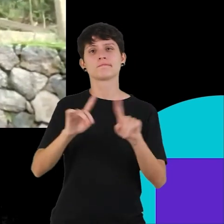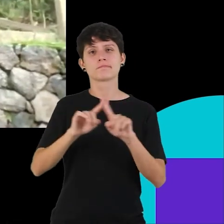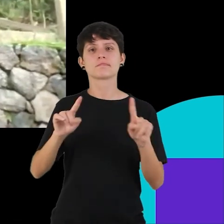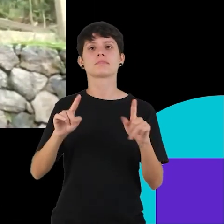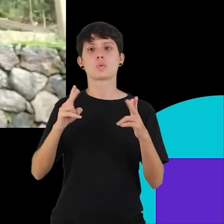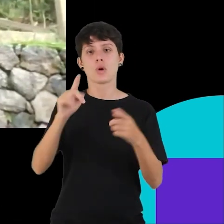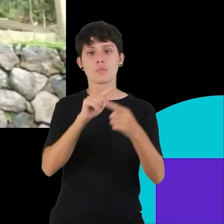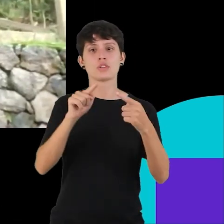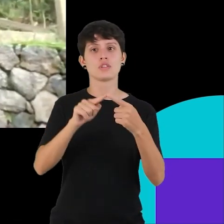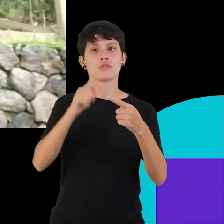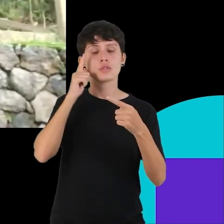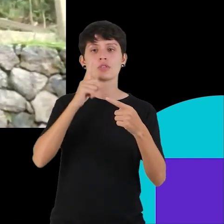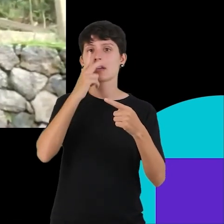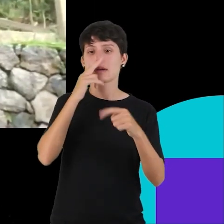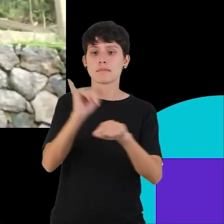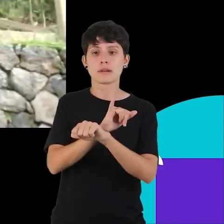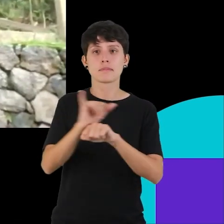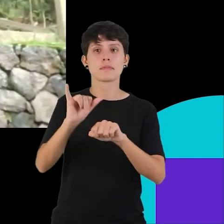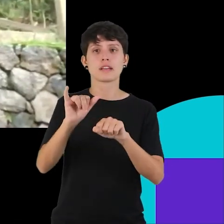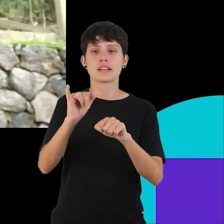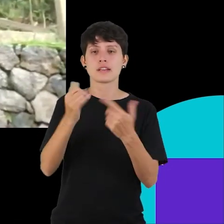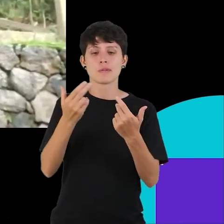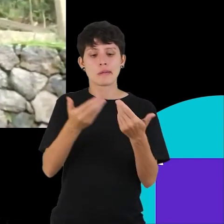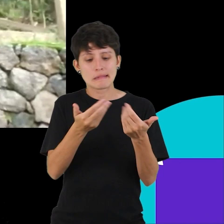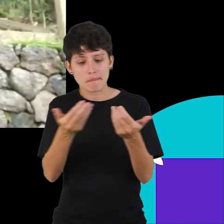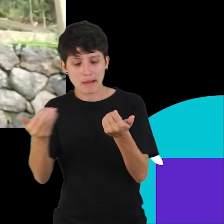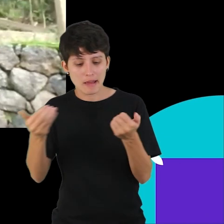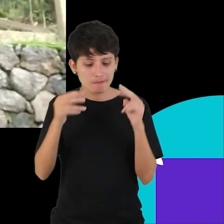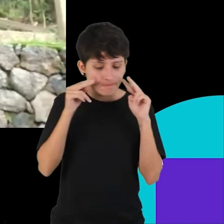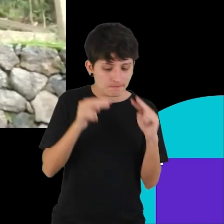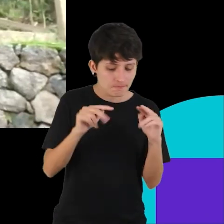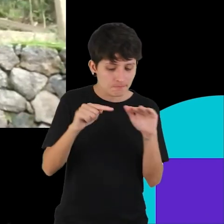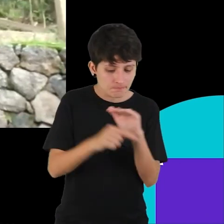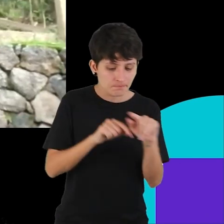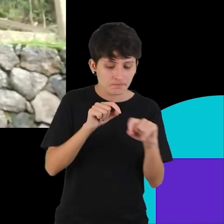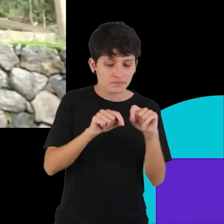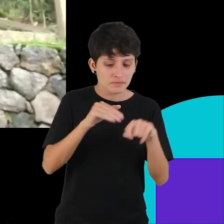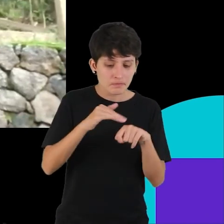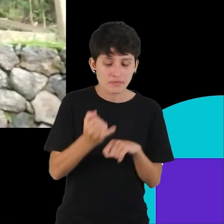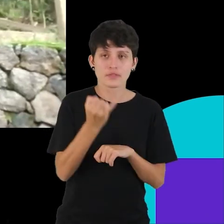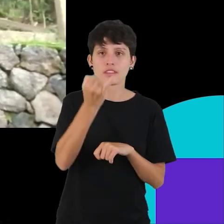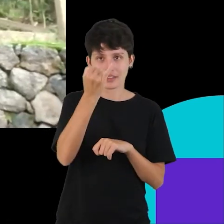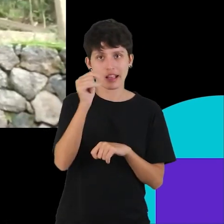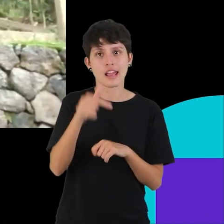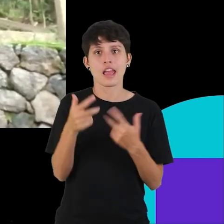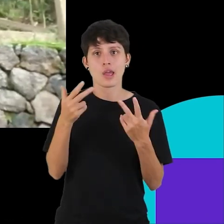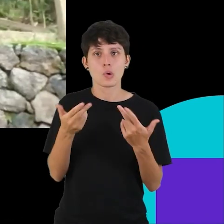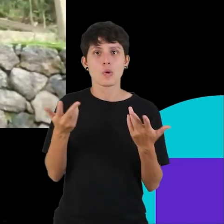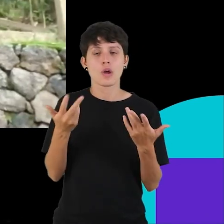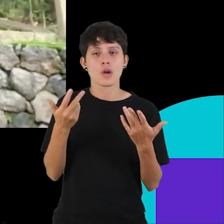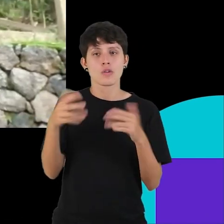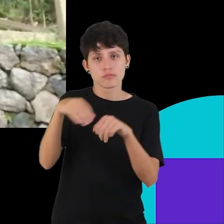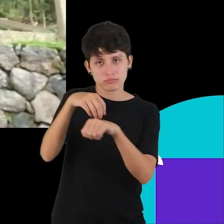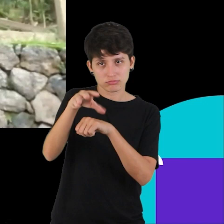Legal, deixa eu ver aqui. Gostei muito do que trouxe sobre olharmos a função do sistema e vermos se faz sentido mantê-lo de acordo com o impacto que tem. Estamos estudando ferramentas para